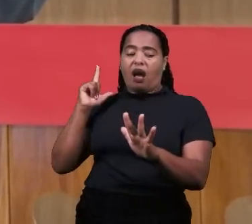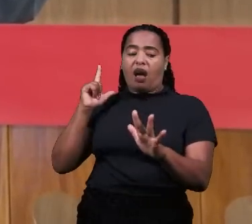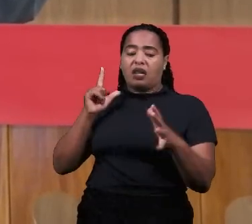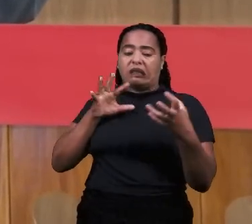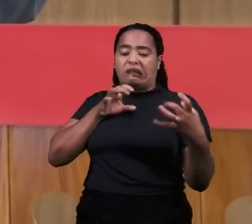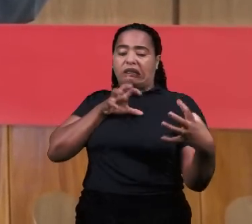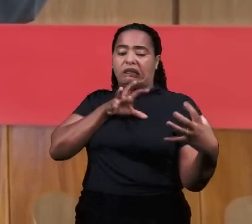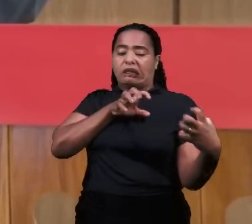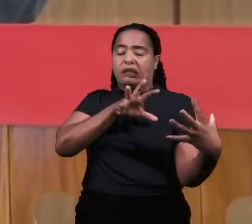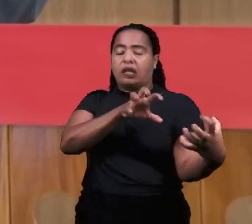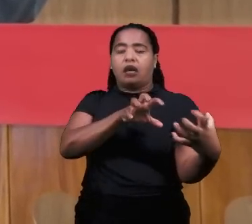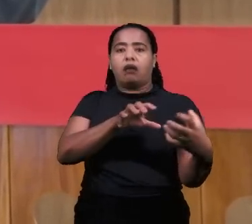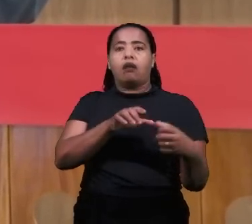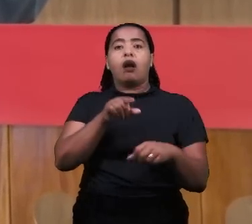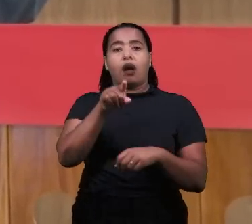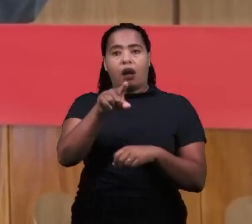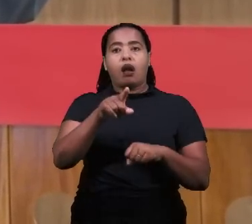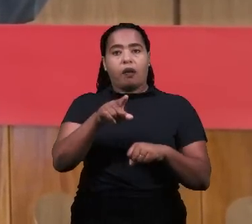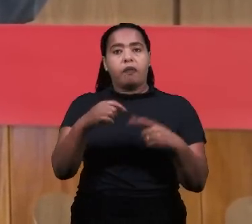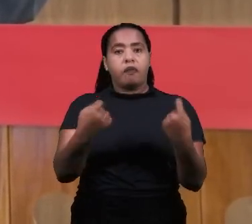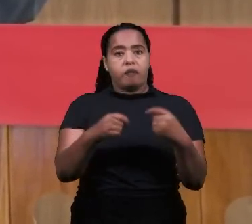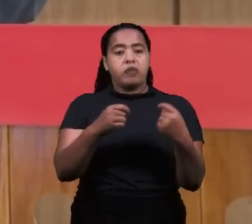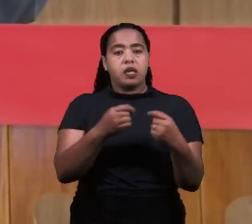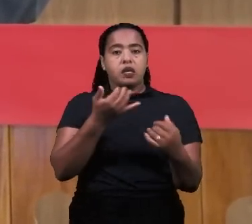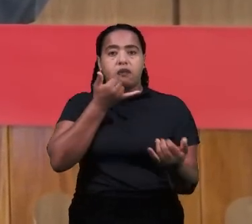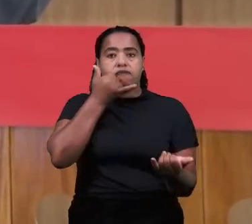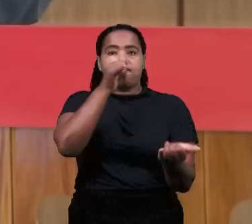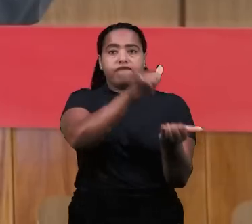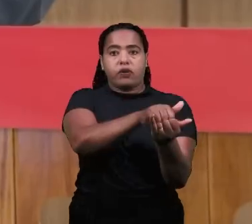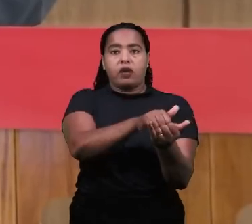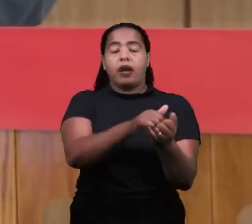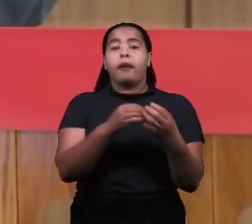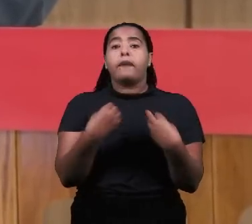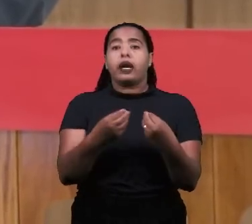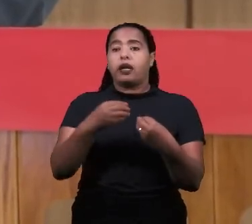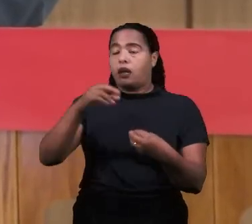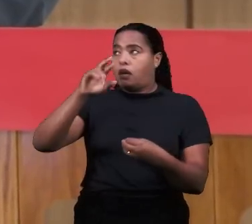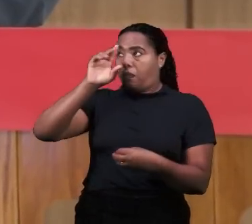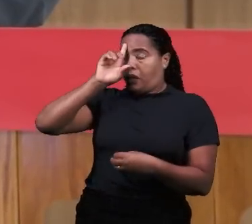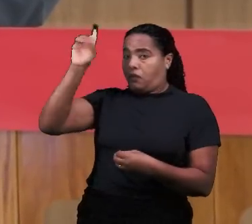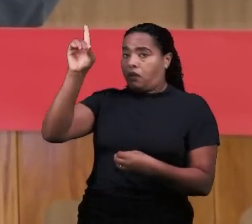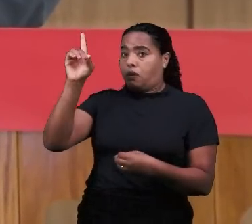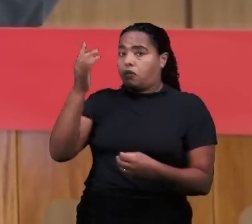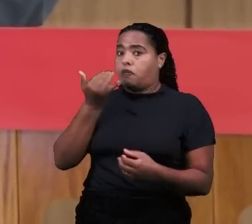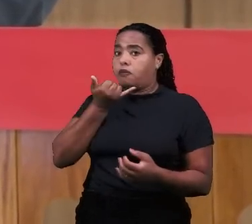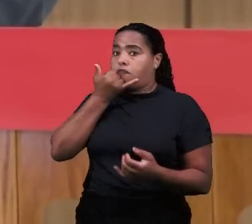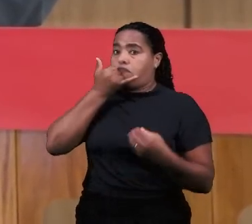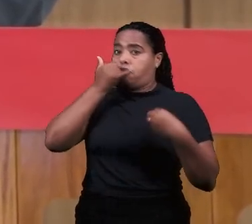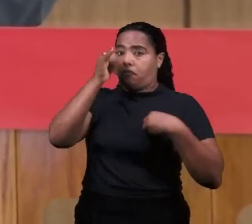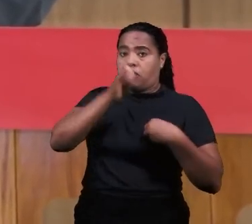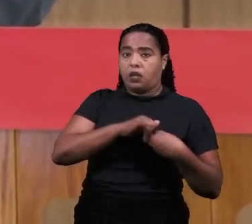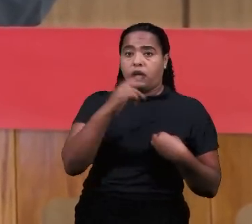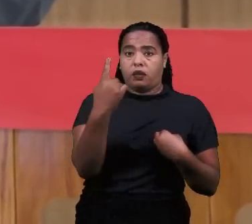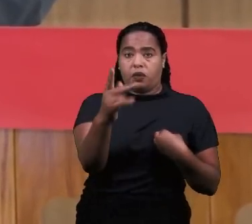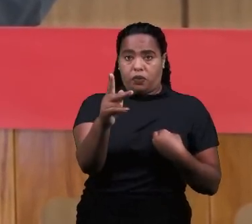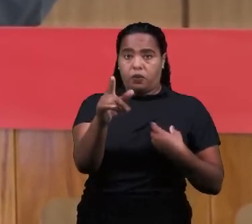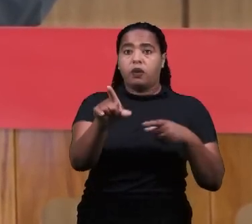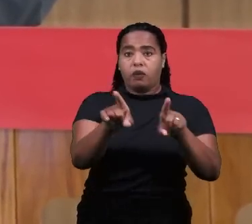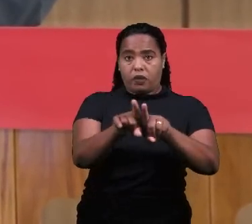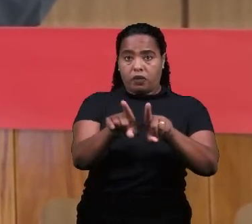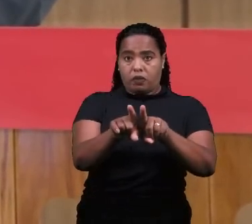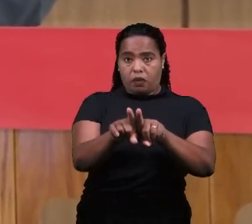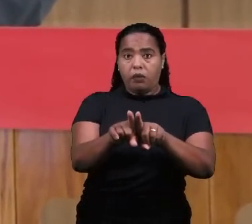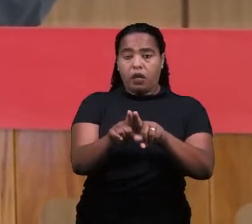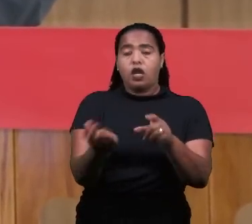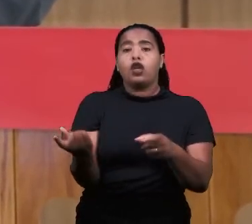precisa perdoar esse familiar seu, para que Deus possa perdoar. Deus perdoa-nos todo momento, precisamos perdoar, né?